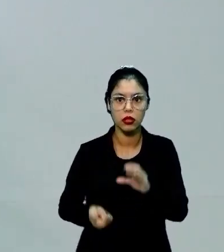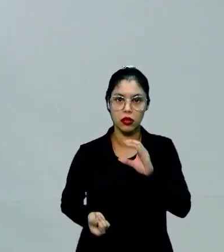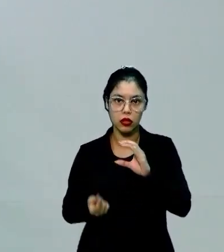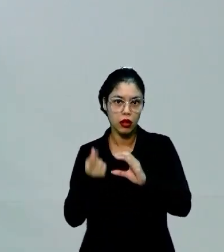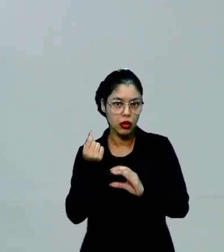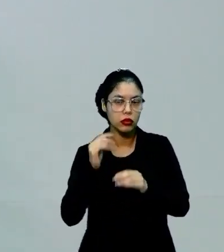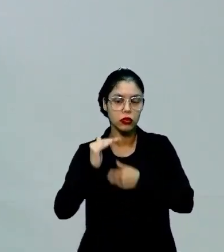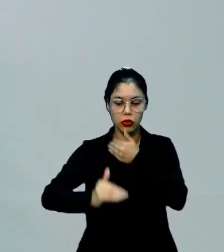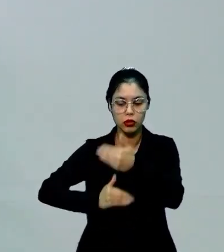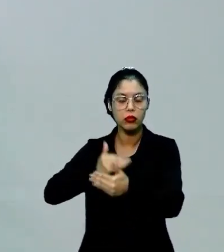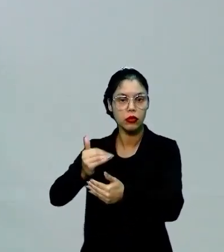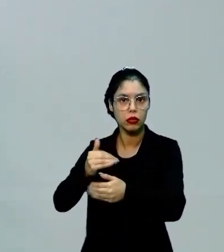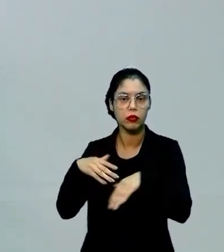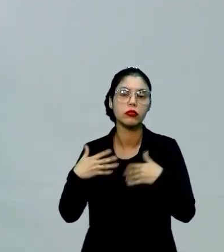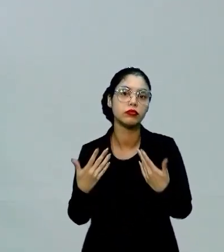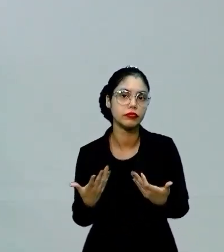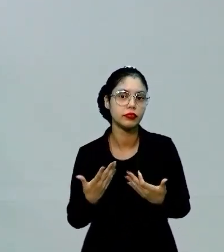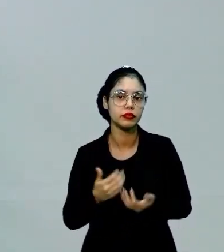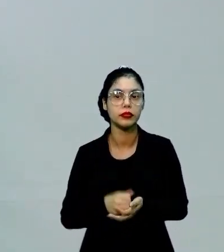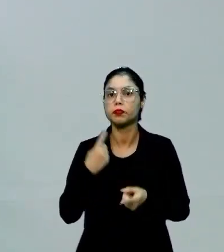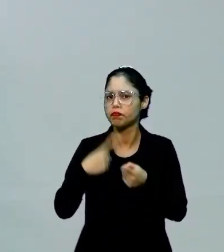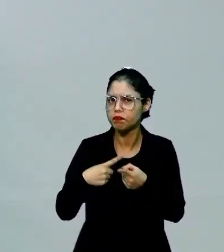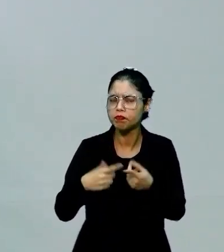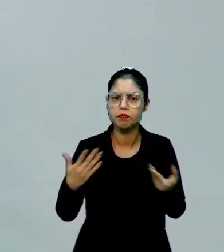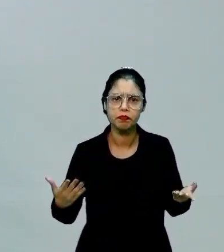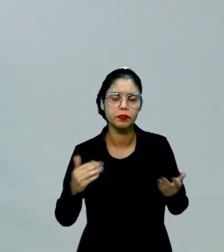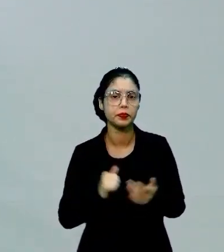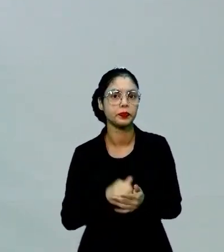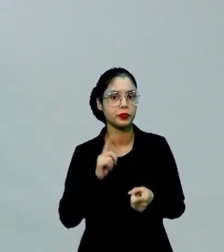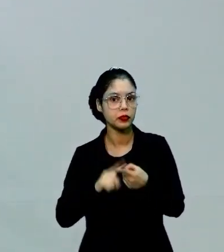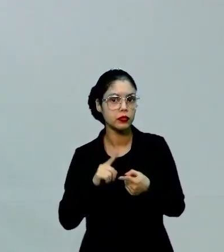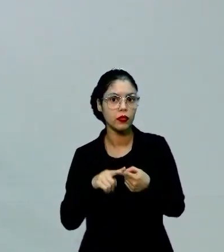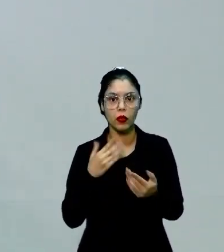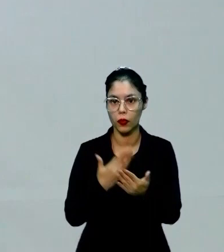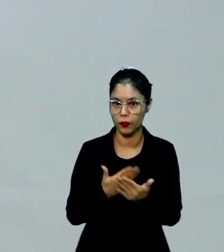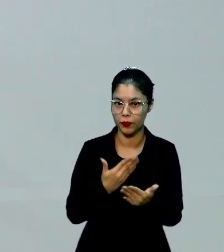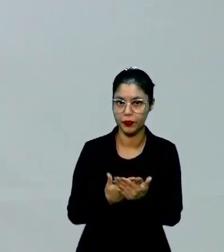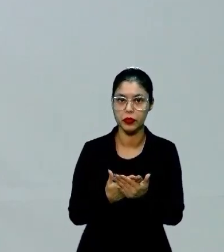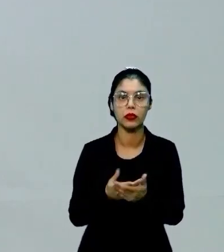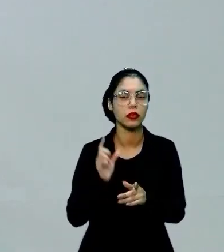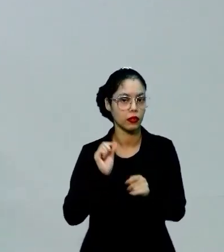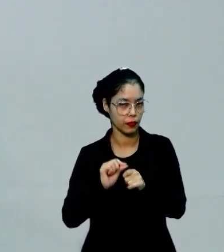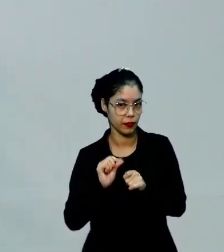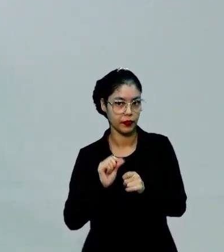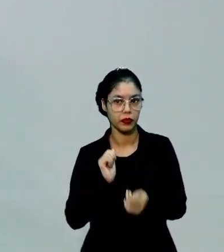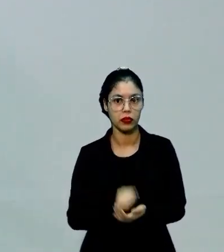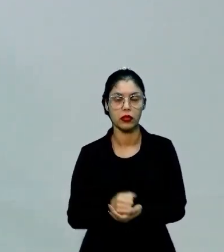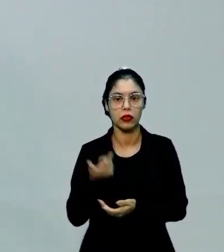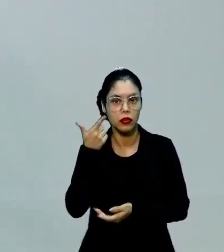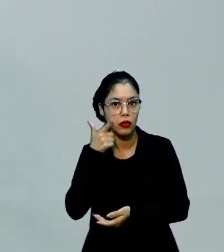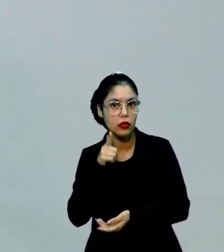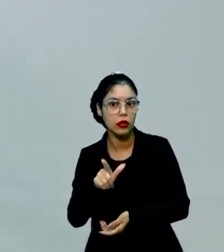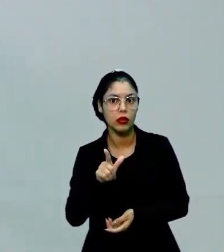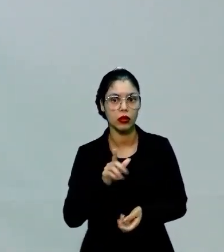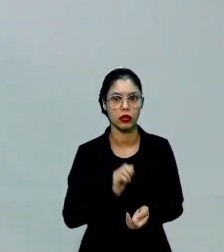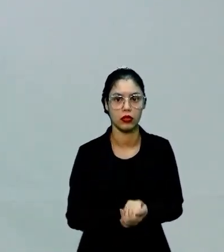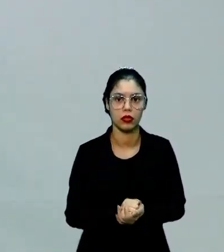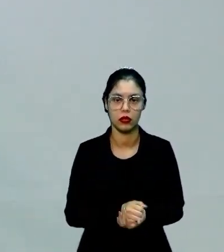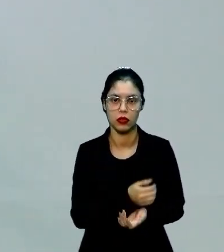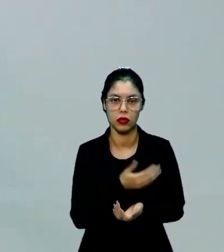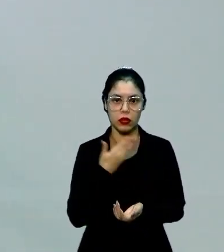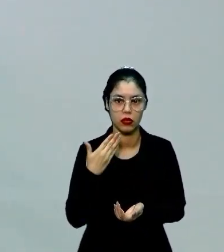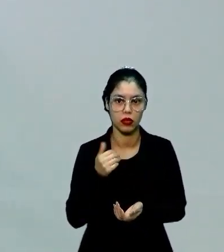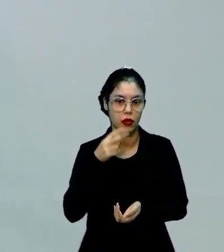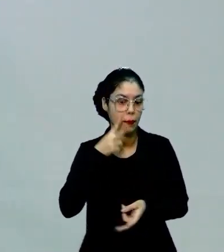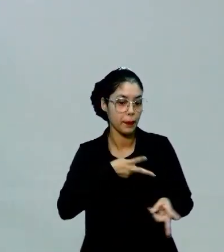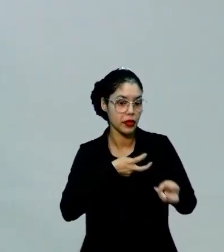com o desenvolvimento do capitalismo. Por quê? Porque no estudo por ele realizado, ele conseguiu apreender